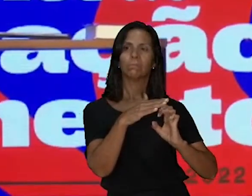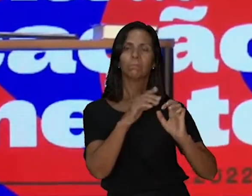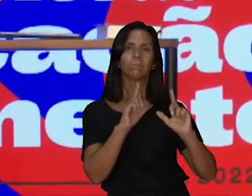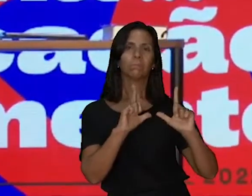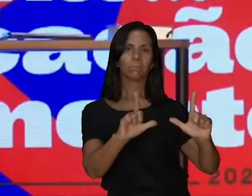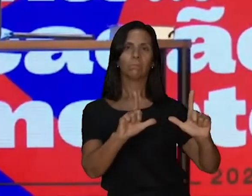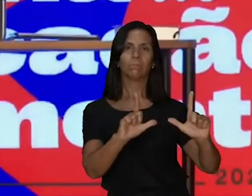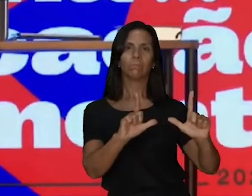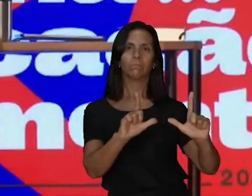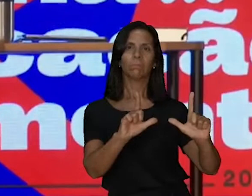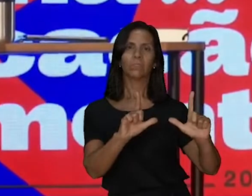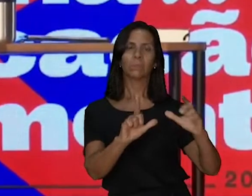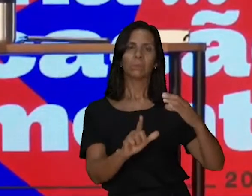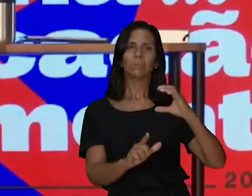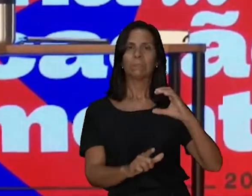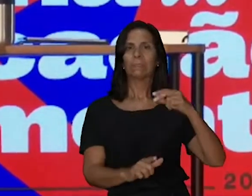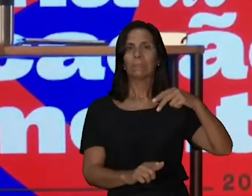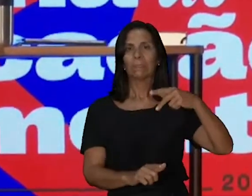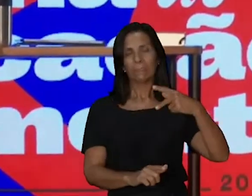CNPJ.